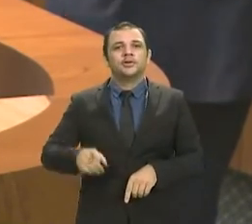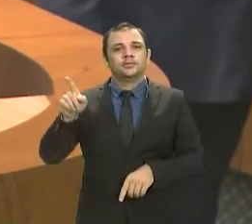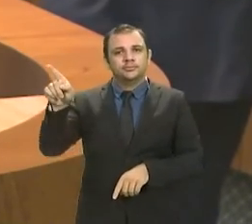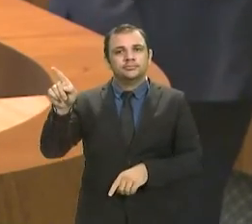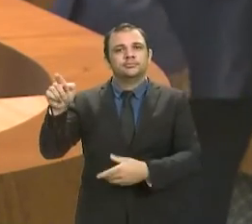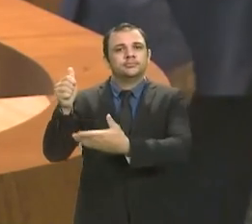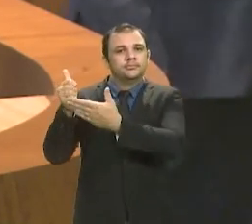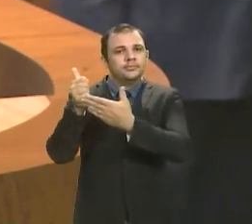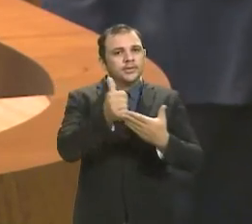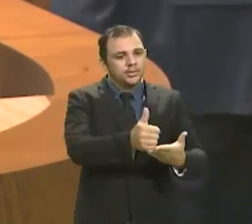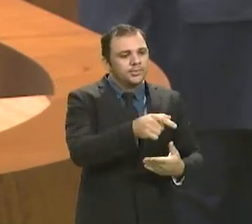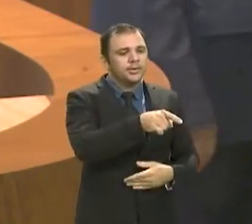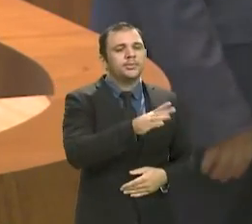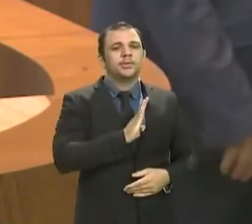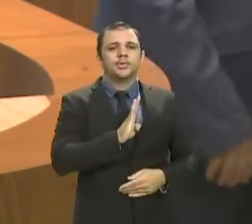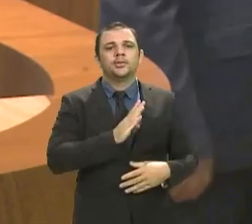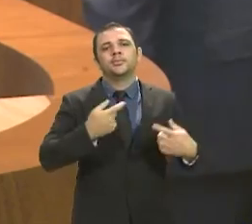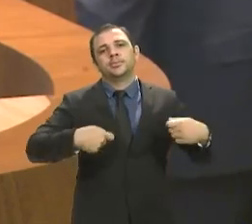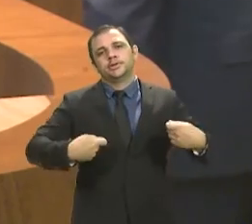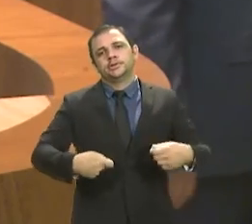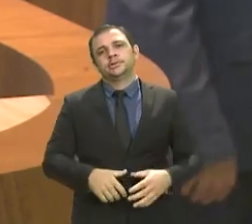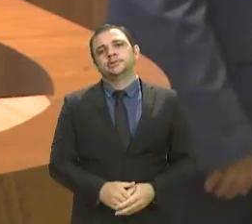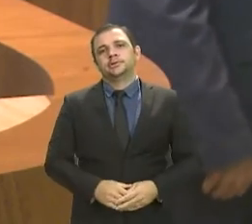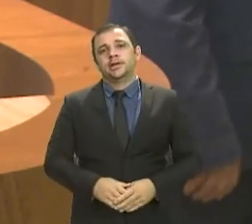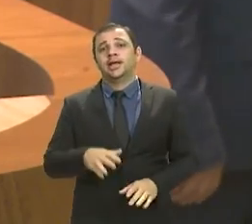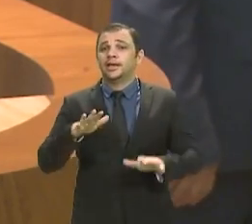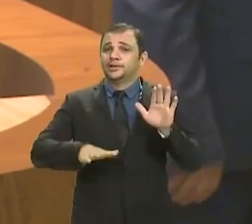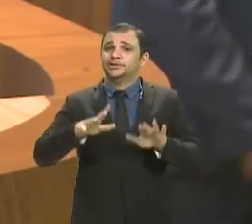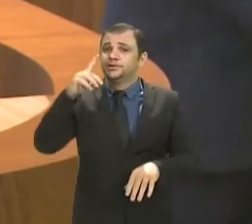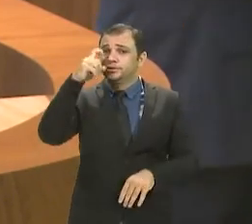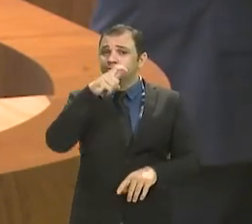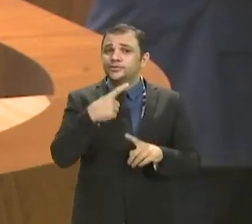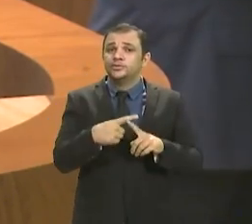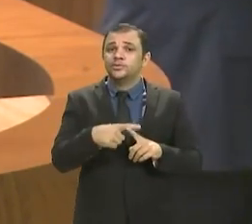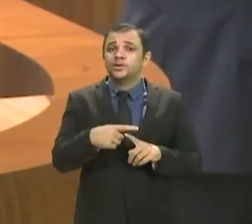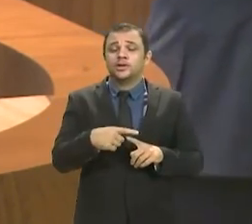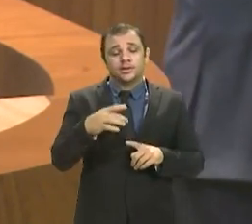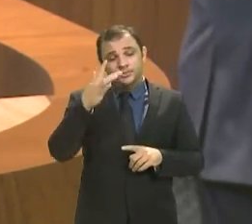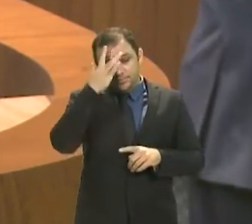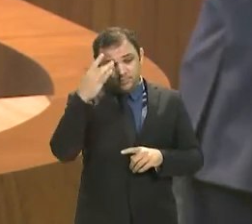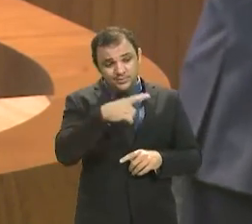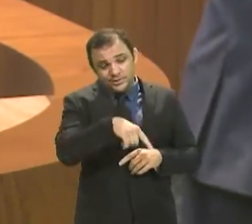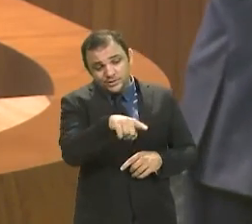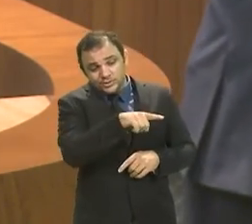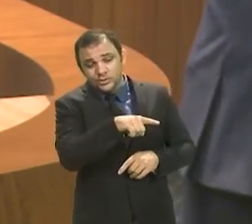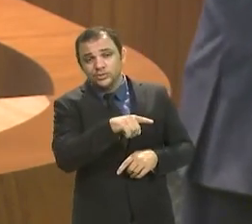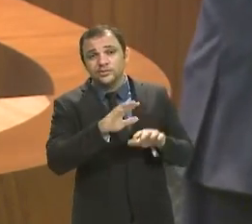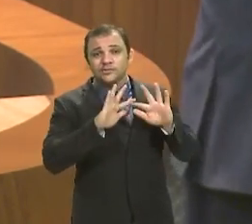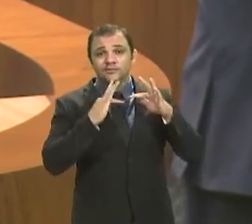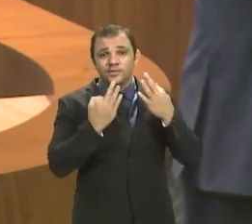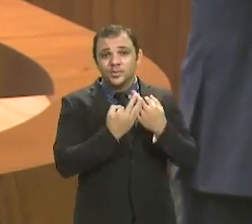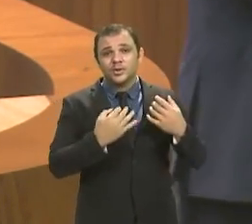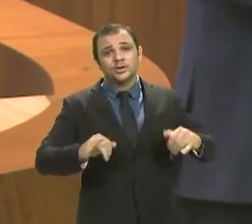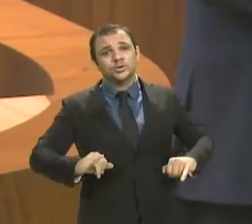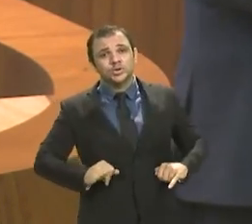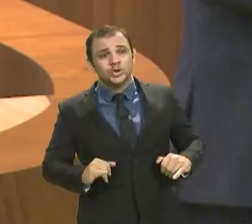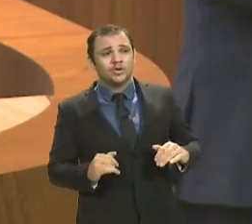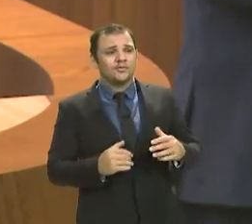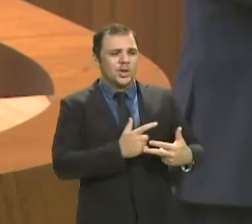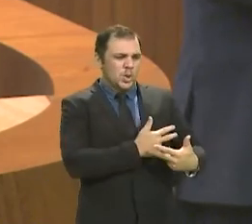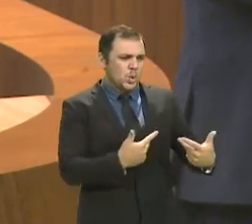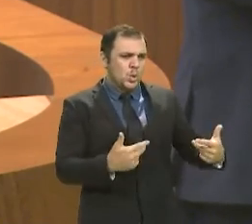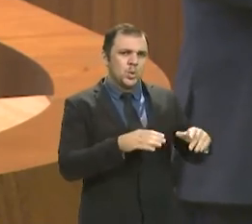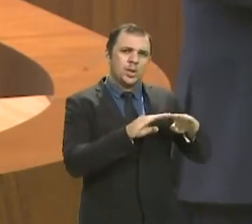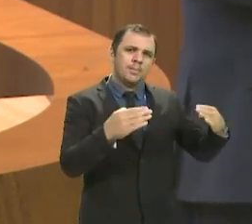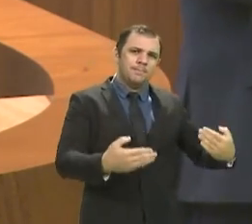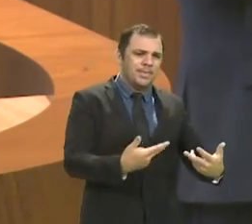a gente ver o sofrimento das pessoas, às vezes, tirarem as suas mobílias, as suas coisas, as suas roupas,